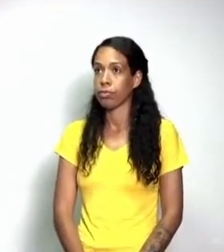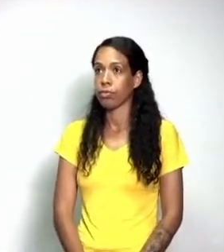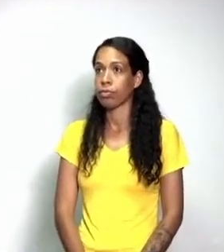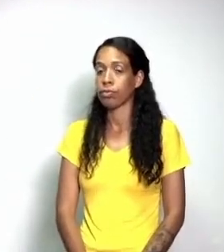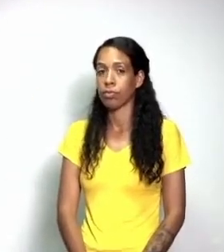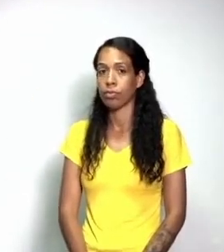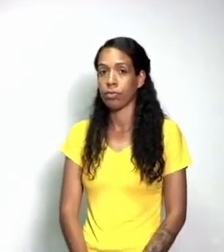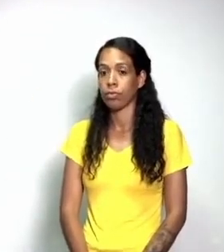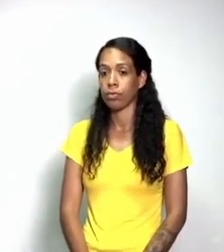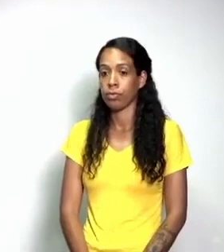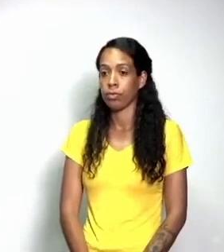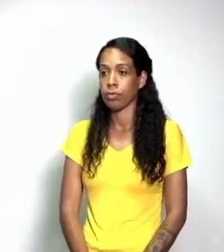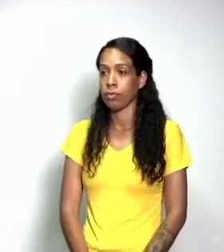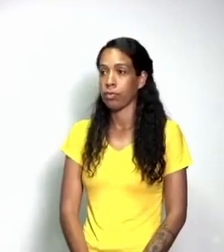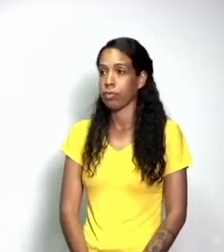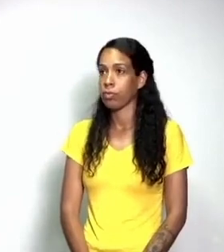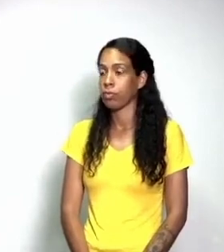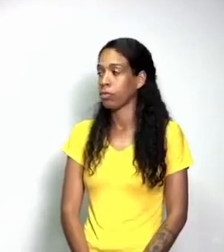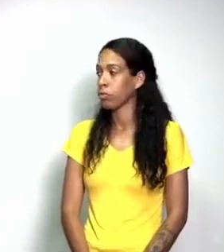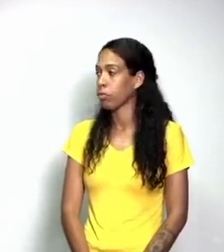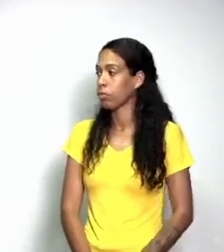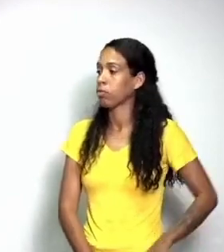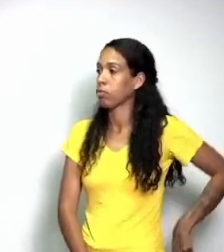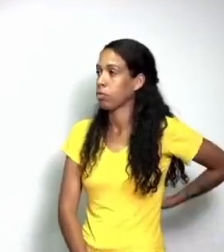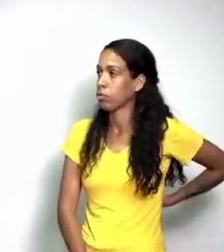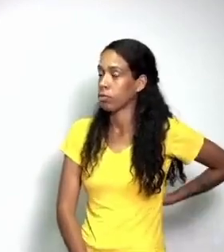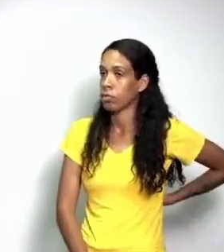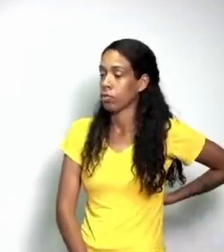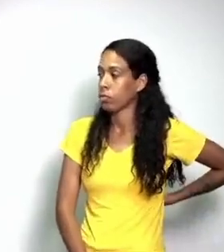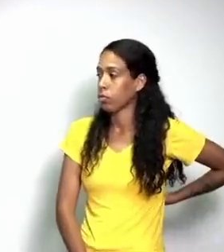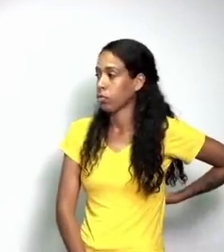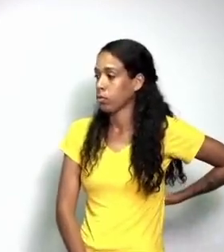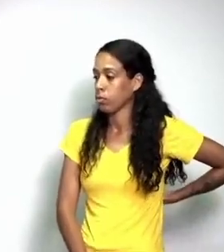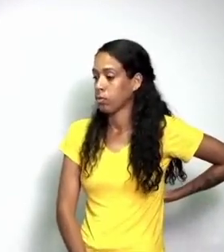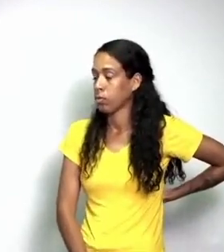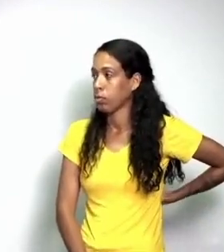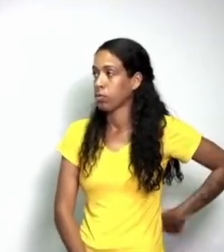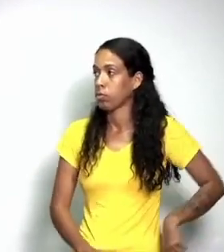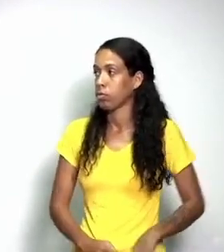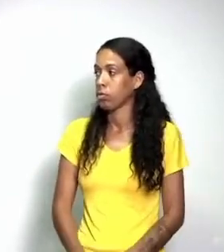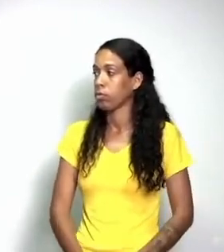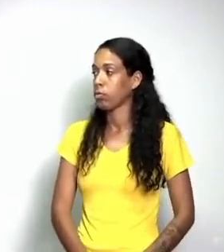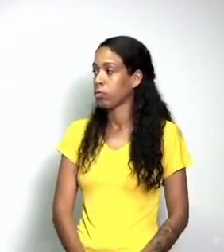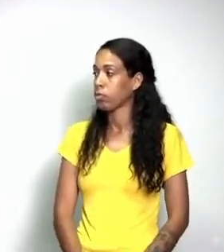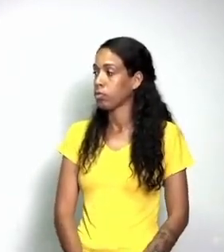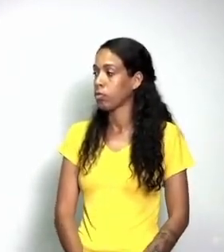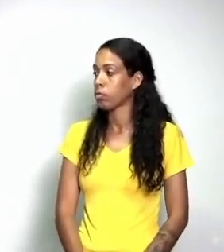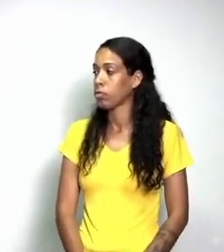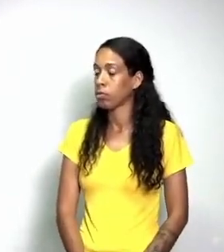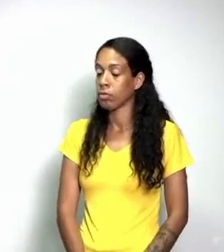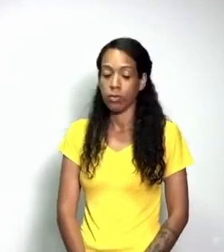Vê se consegue liberar na outra, sempre segurando, porque sabe que ela vai ficar solta.